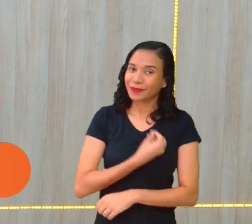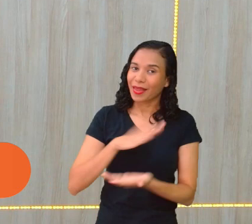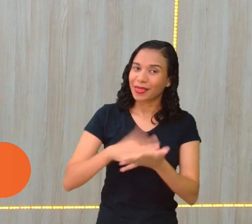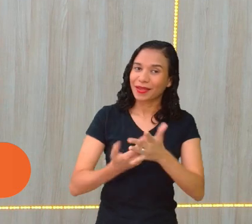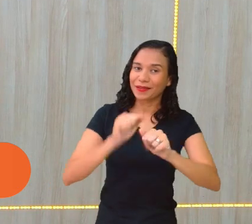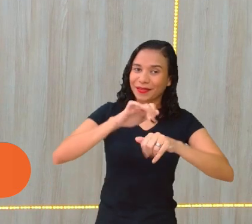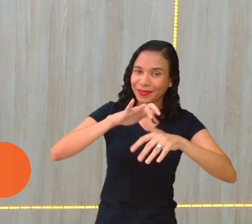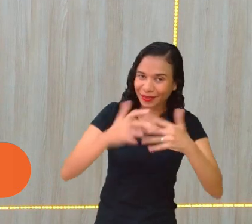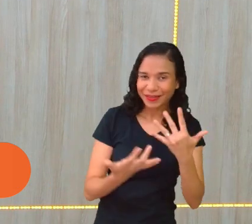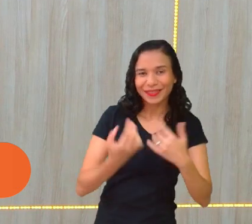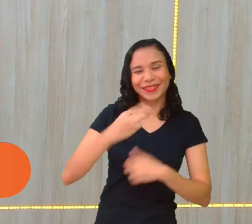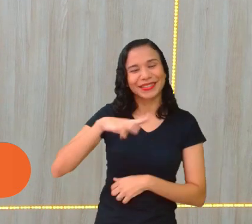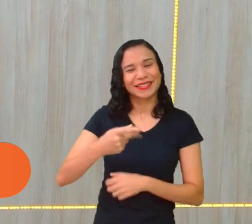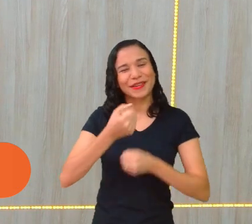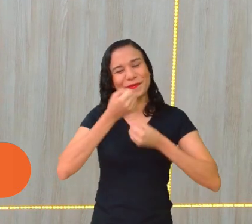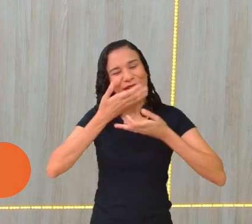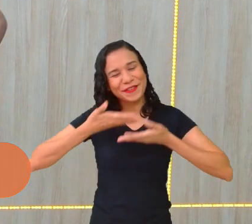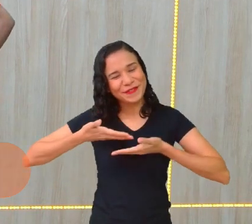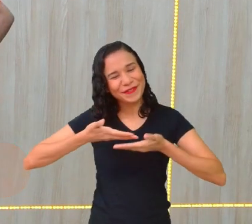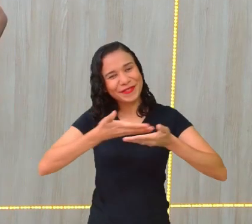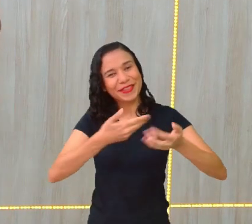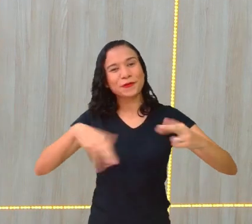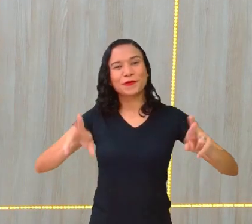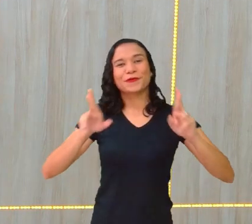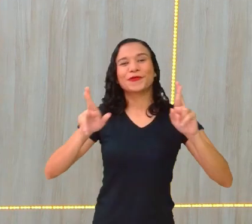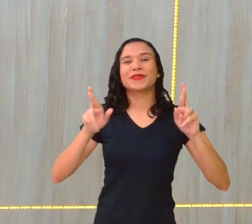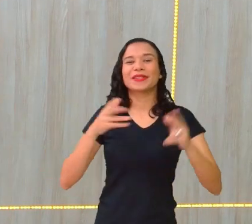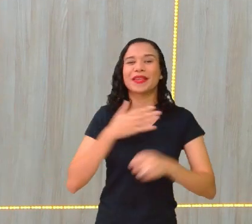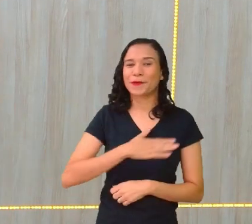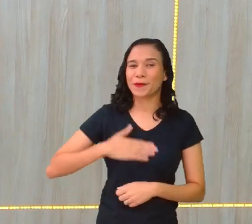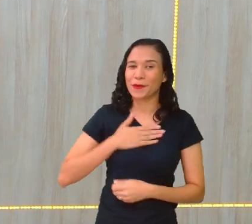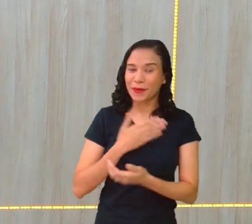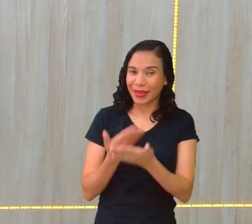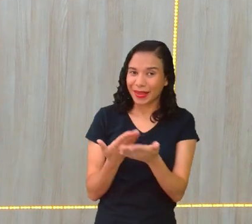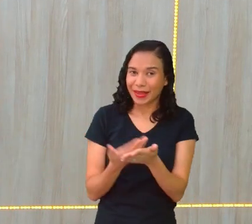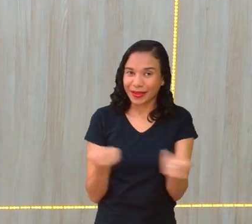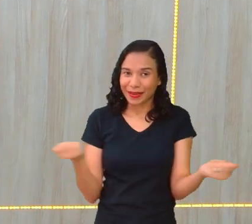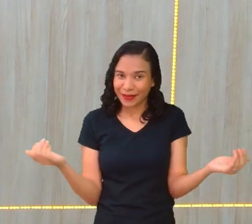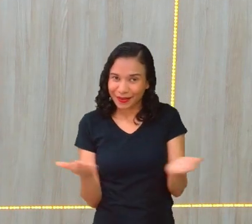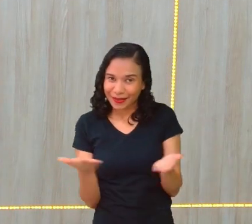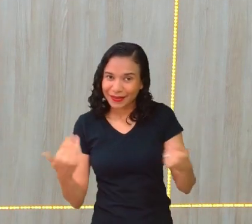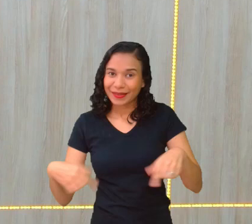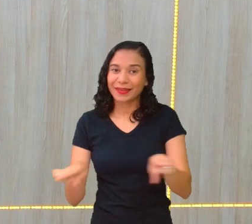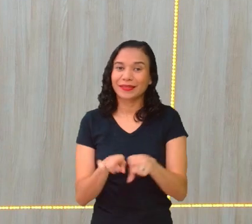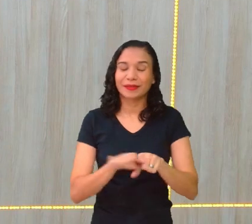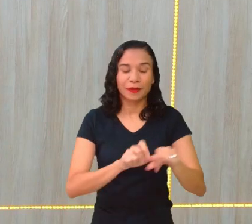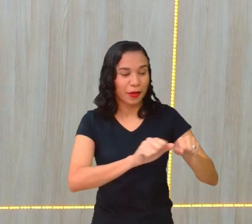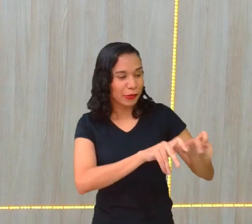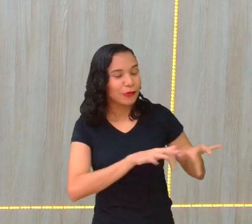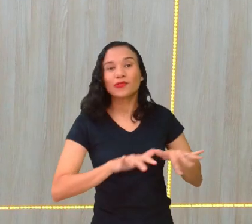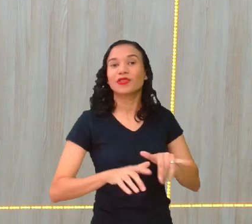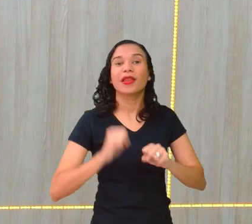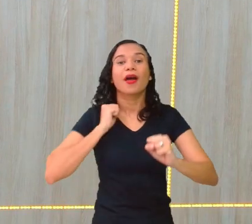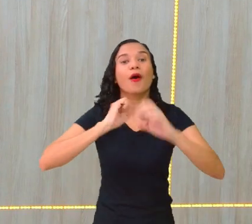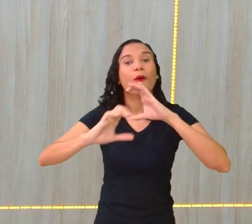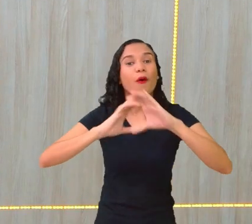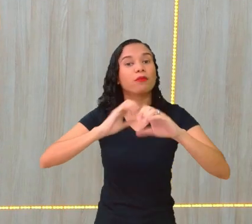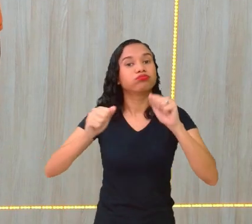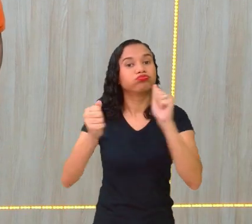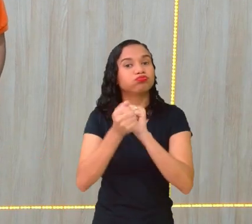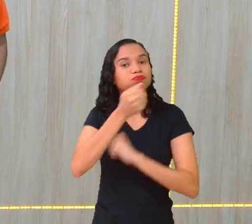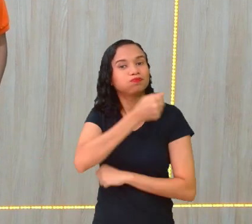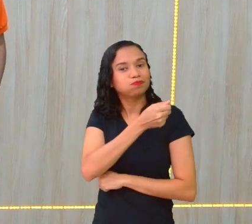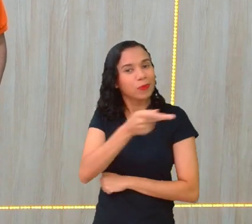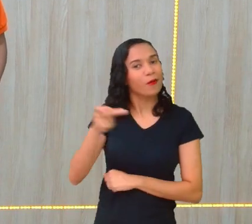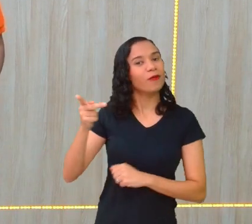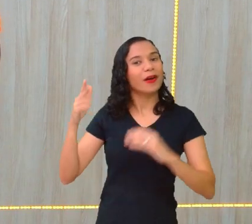intérprete Maria Helena. Seja muito bem-vinda, espero que você goste da aula. E no chat, fazendo a comunicação com vocês